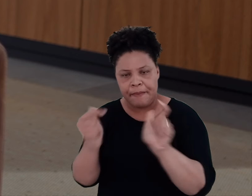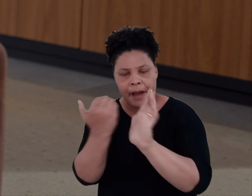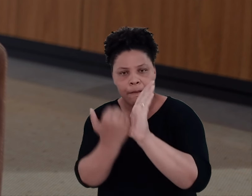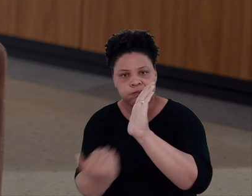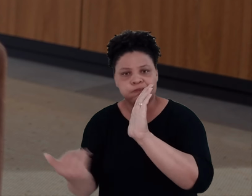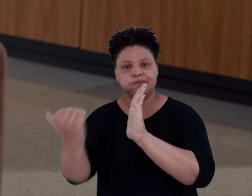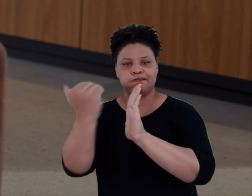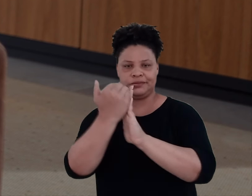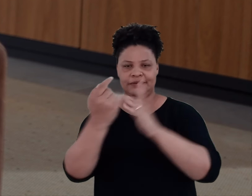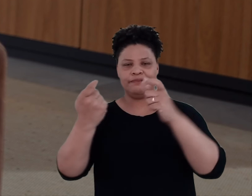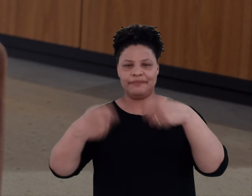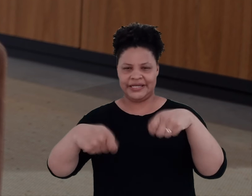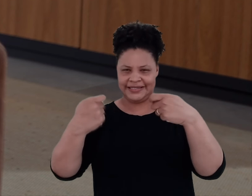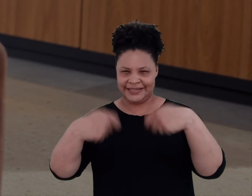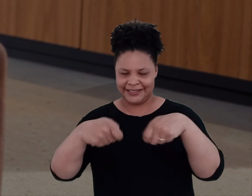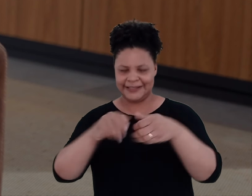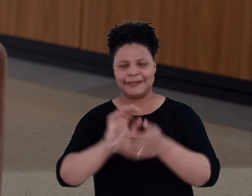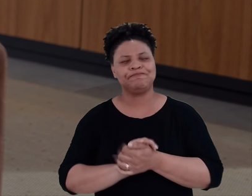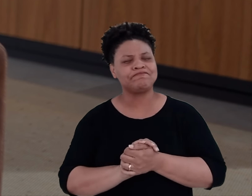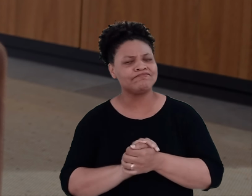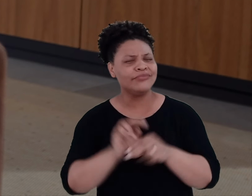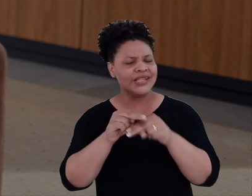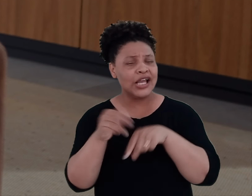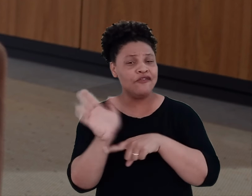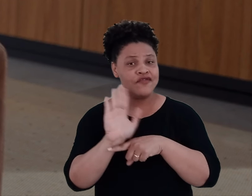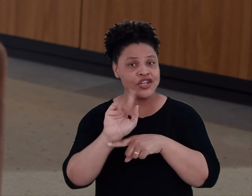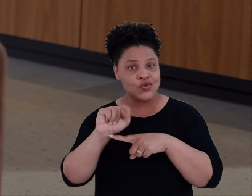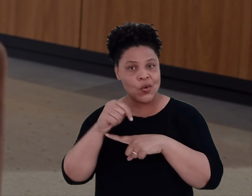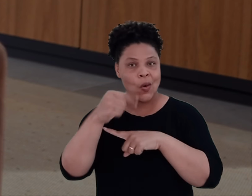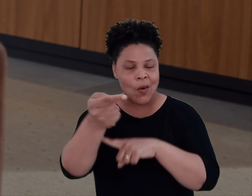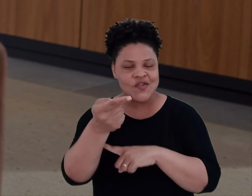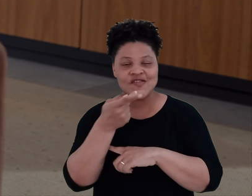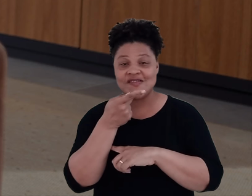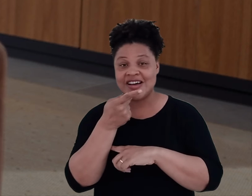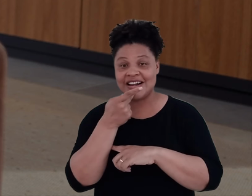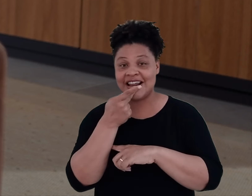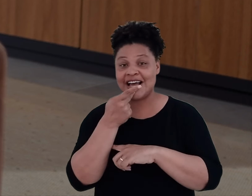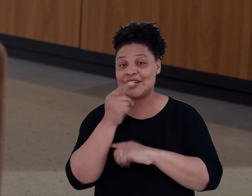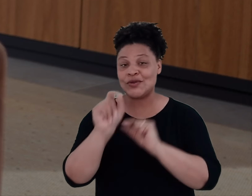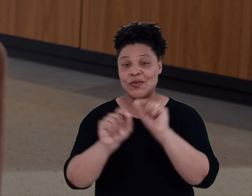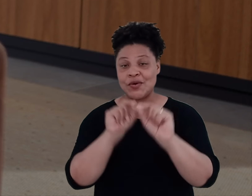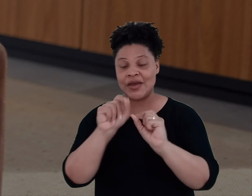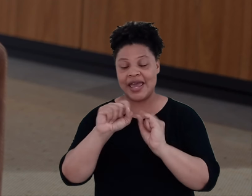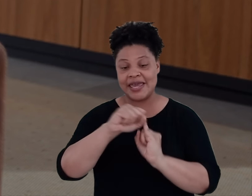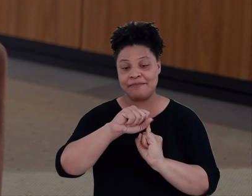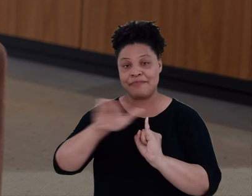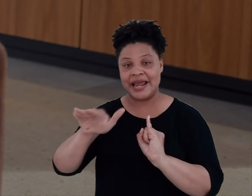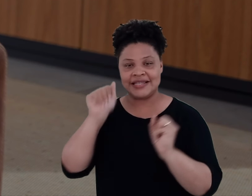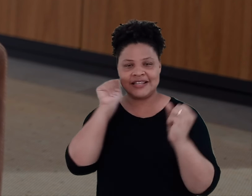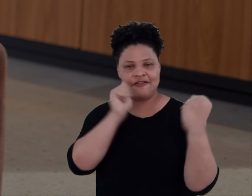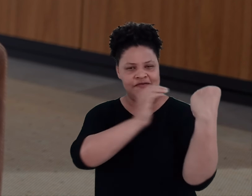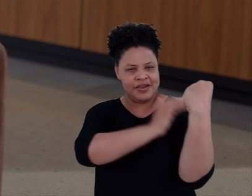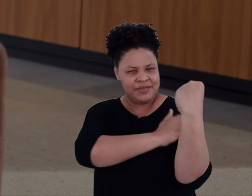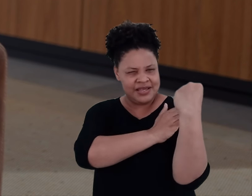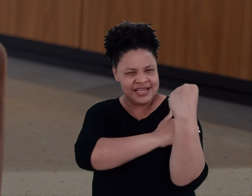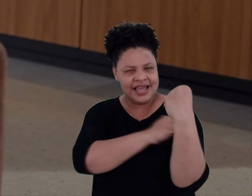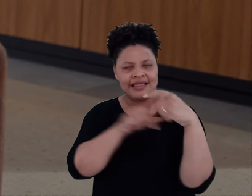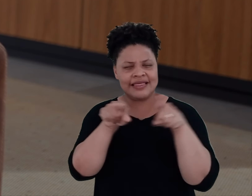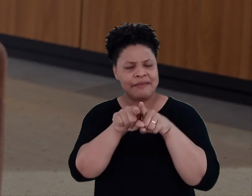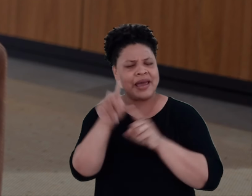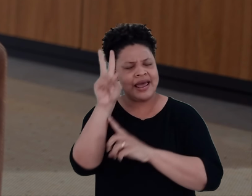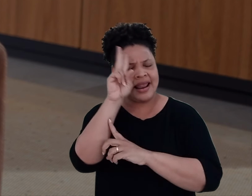alcance. Bom, no próximo vídeo eu falo de imprensa feminista. E antes de seguir para esse conteúdo, eu também quero lembrar a vocês que há